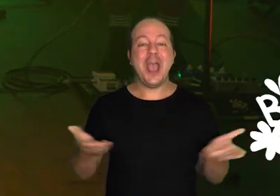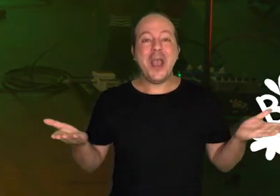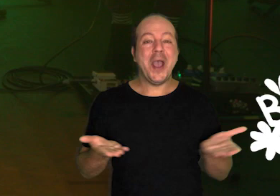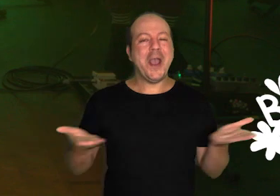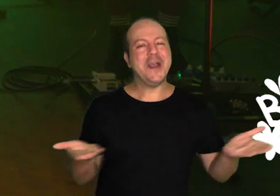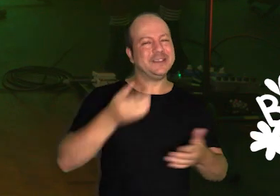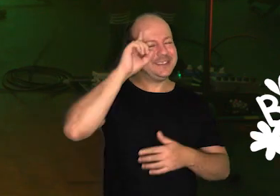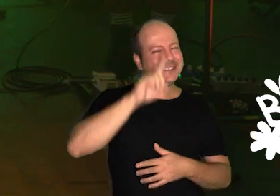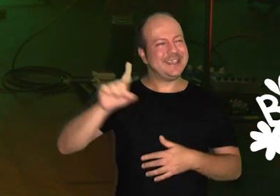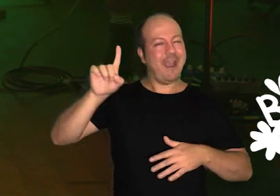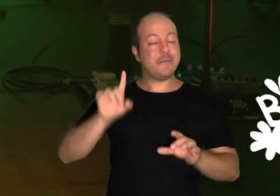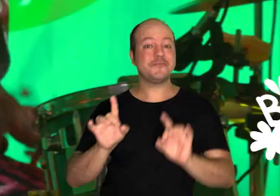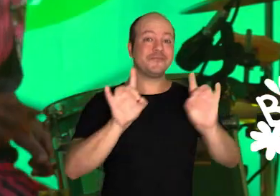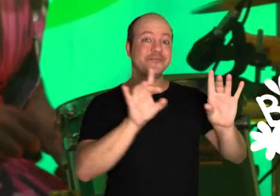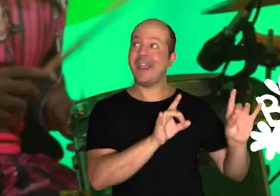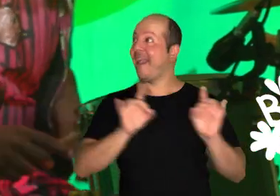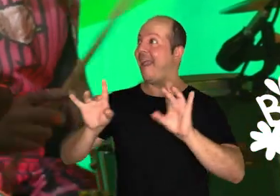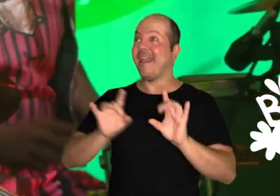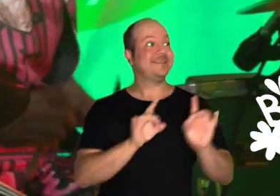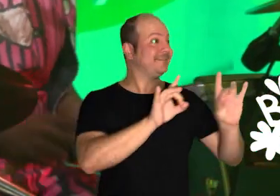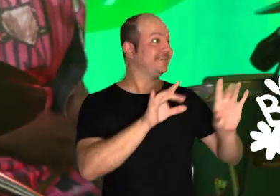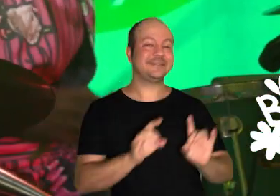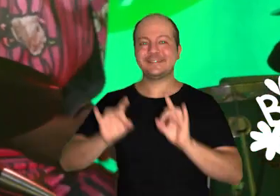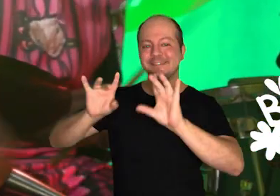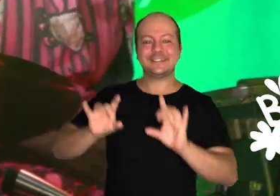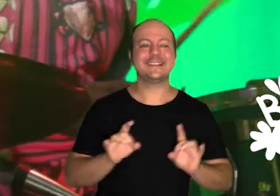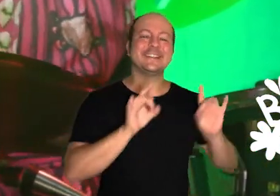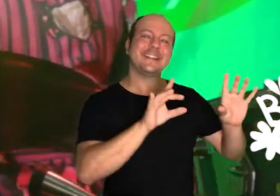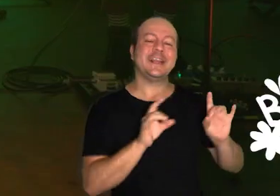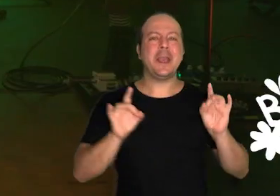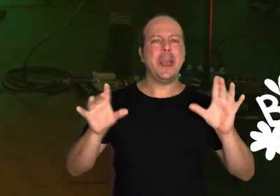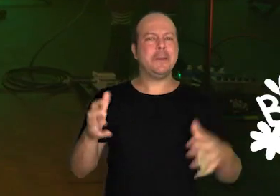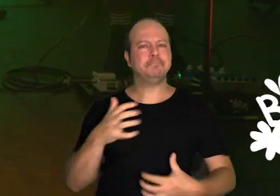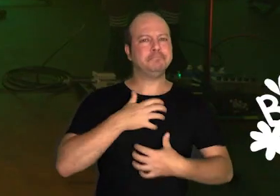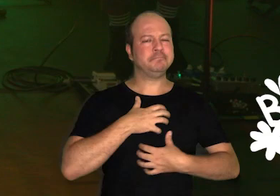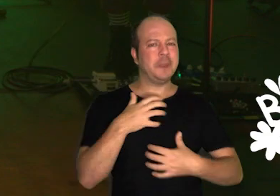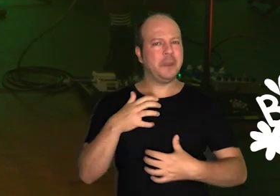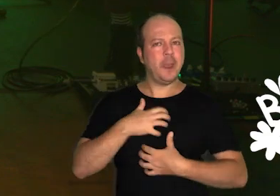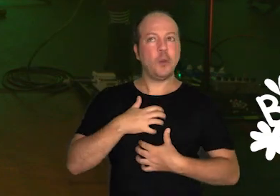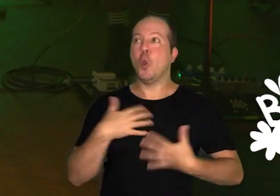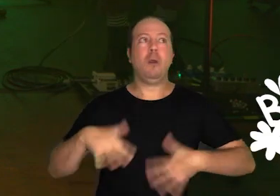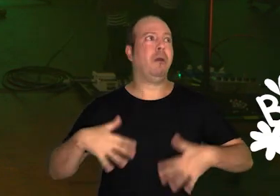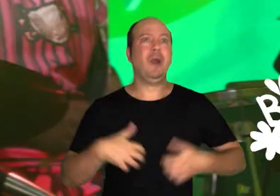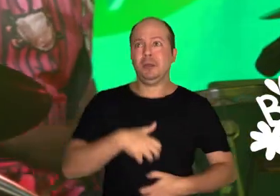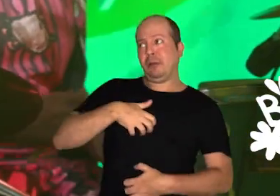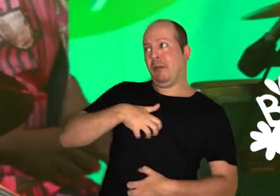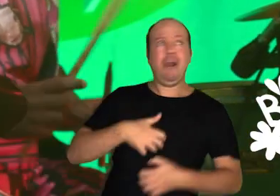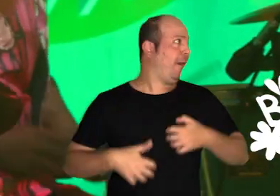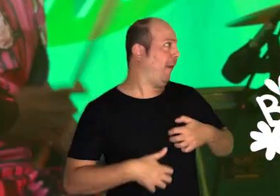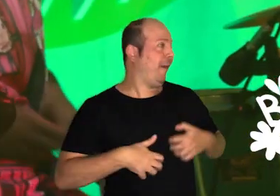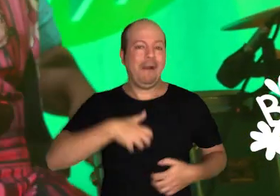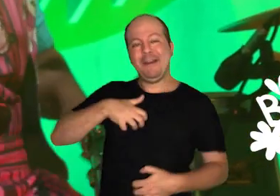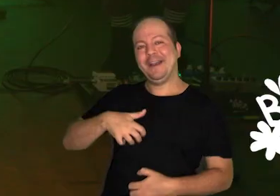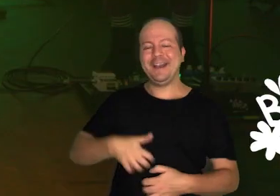Hoje é um dia especial. Au, au, au, au, au, estou au. Sentindo um faniquito geral. Au,